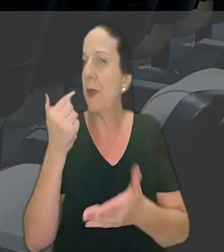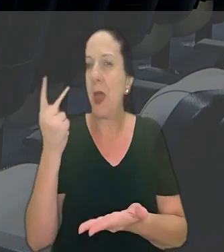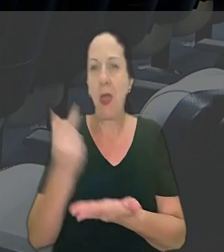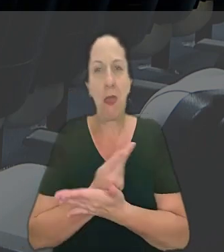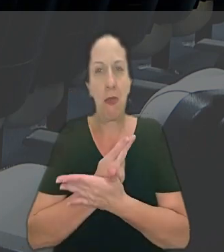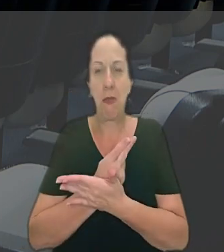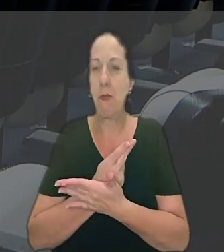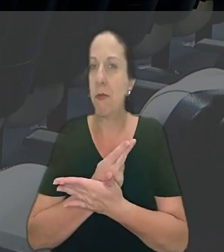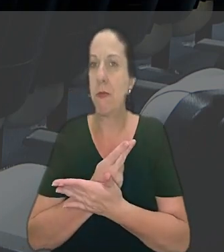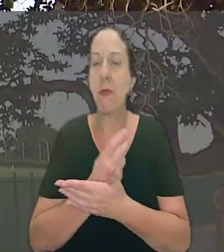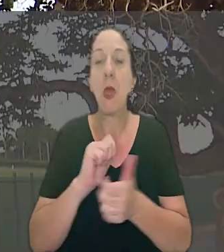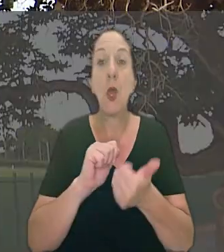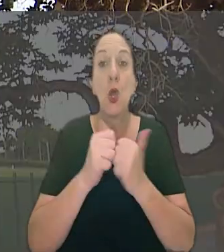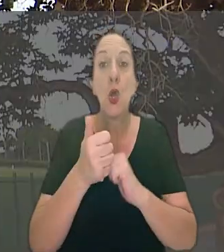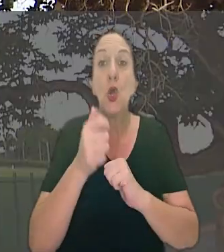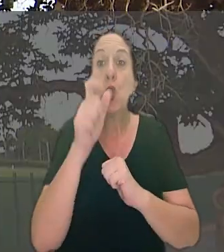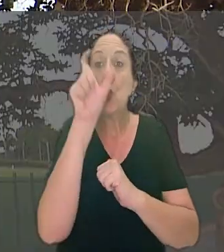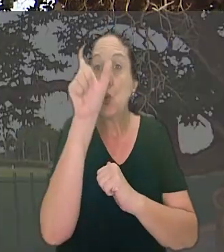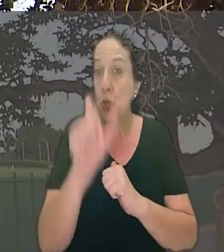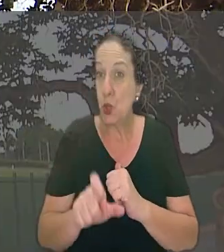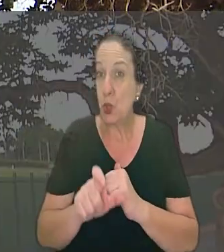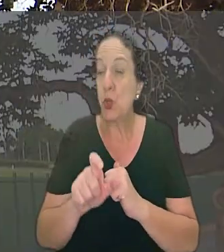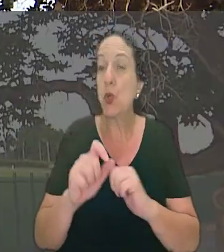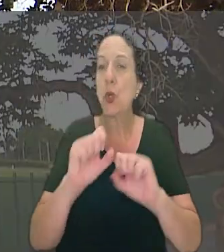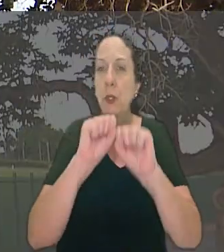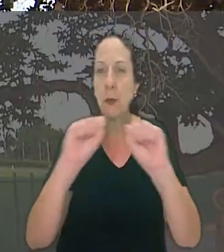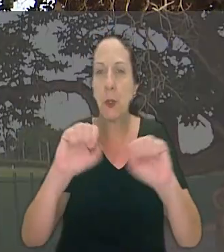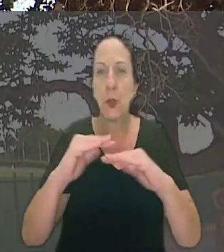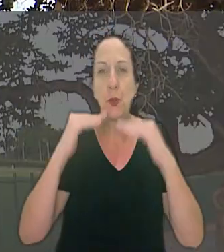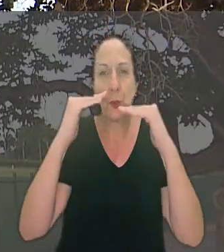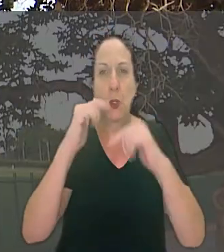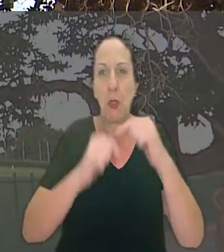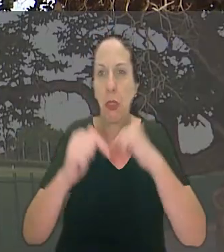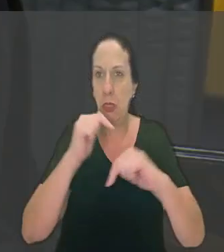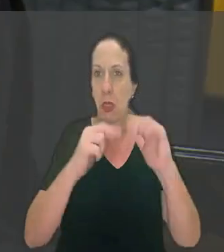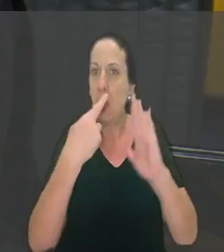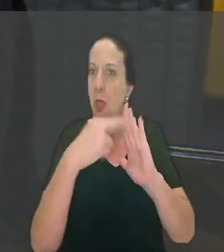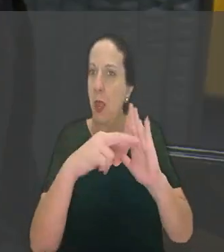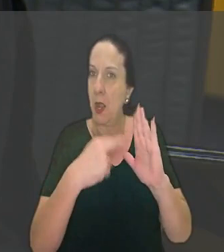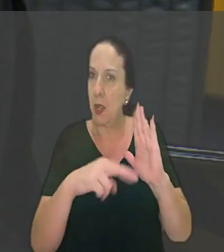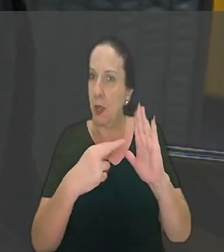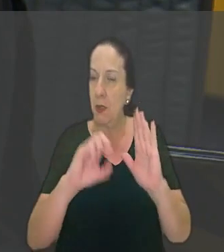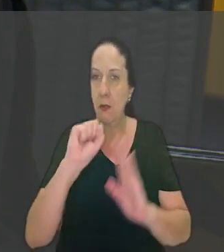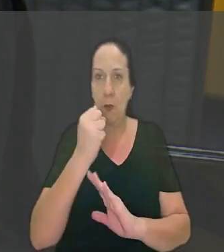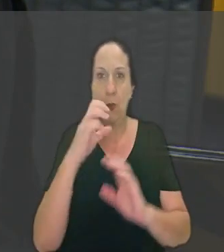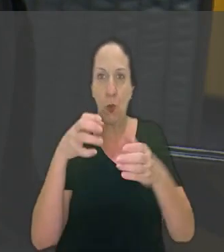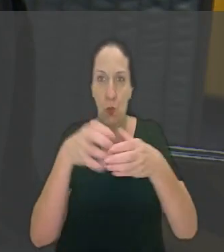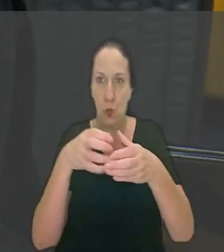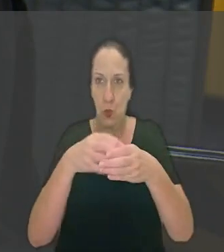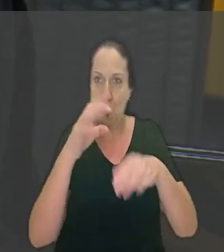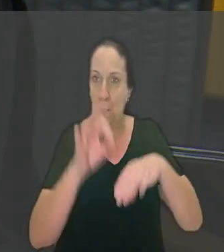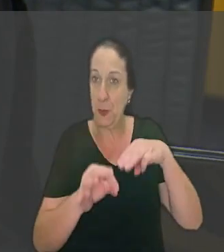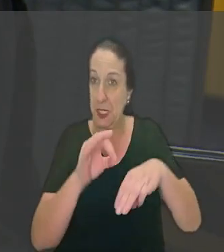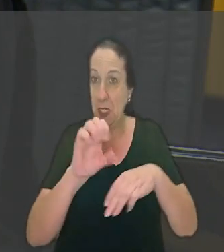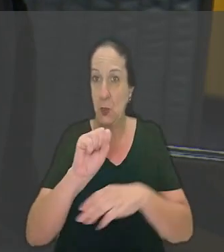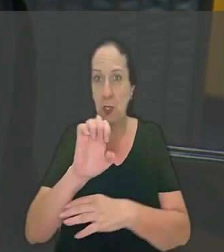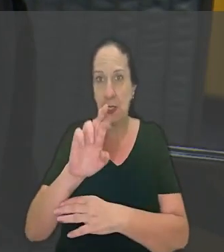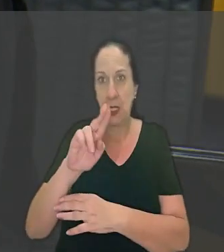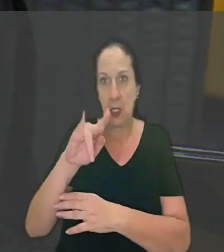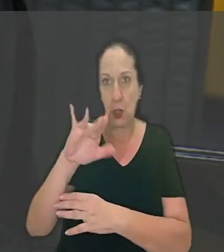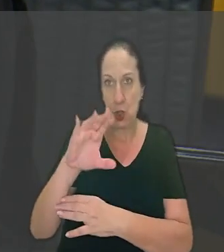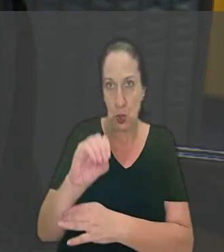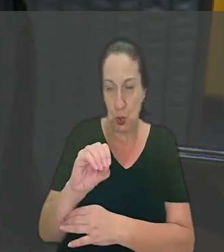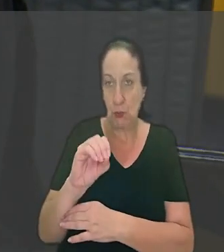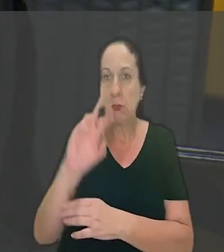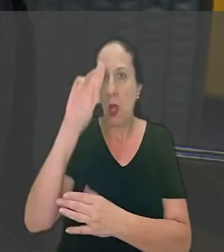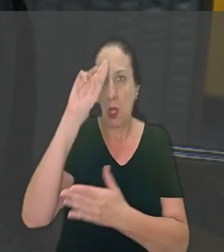estava equivocada. O jogador recorreu ao Tribunal Superior do Trabalho. O relator do caso, na 8ª turma, ministro Sérgio